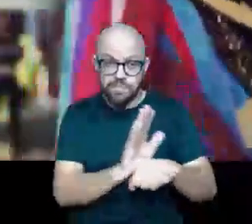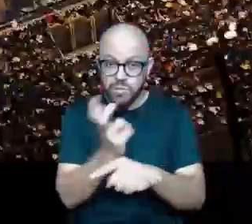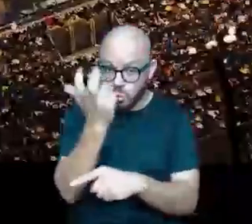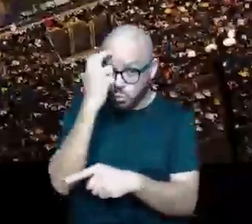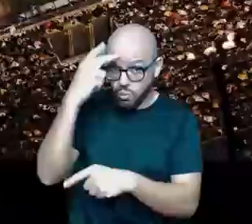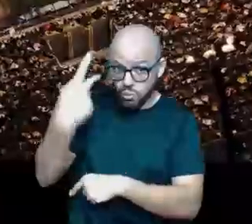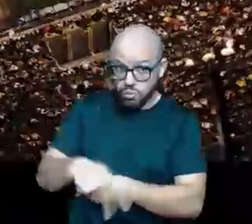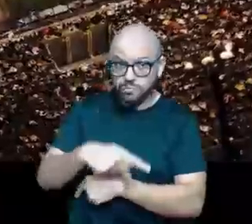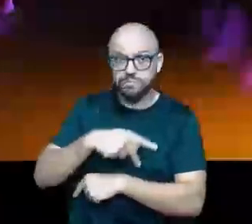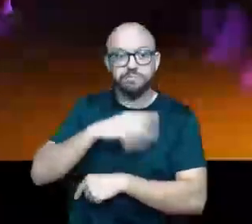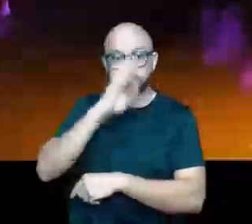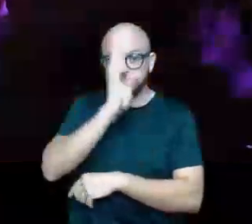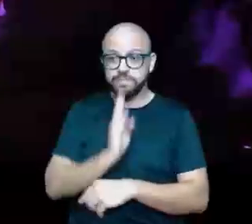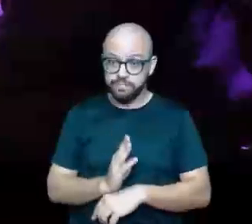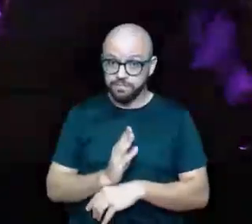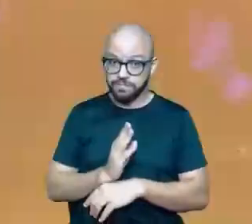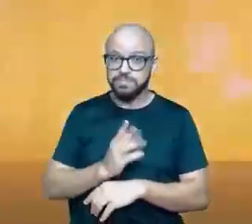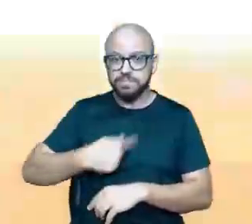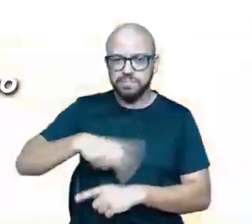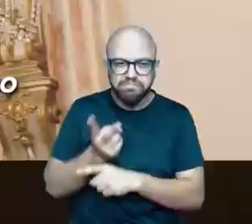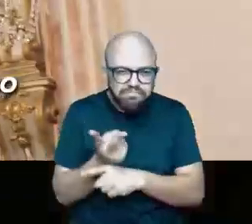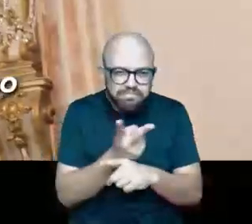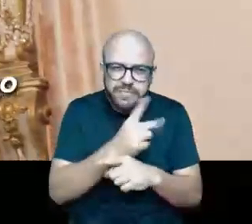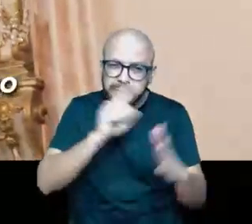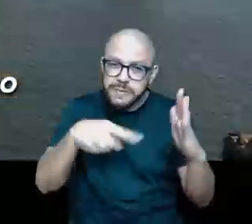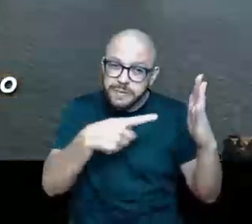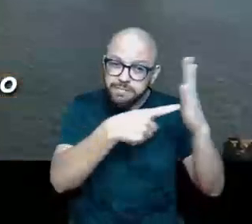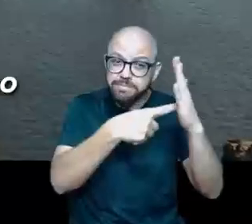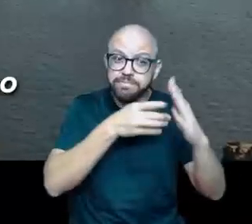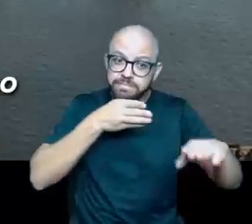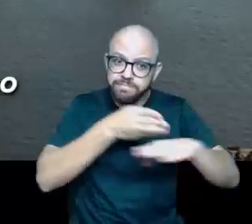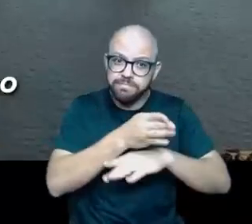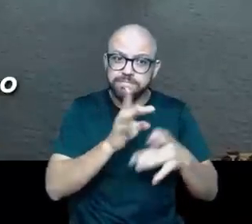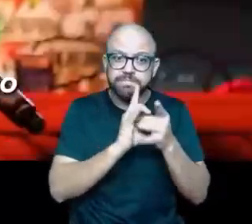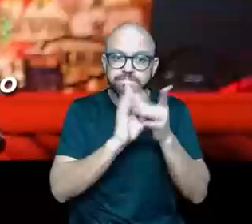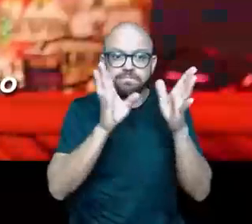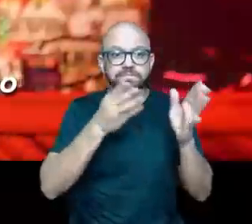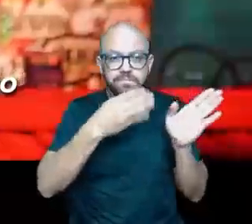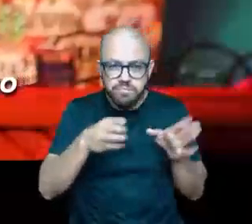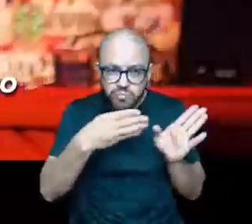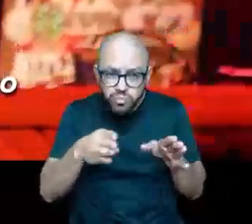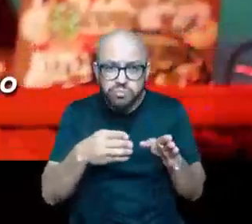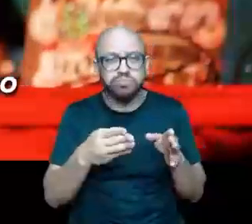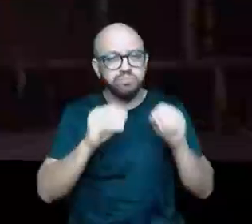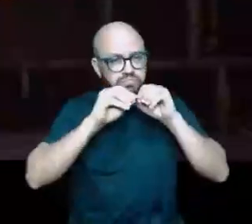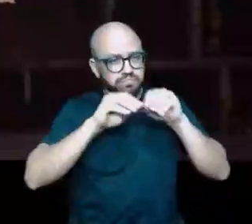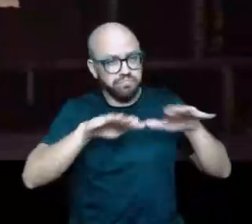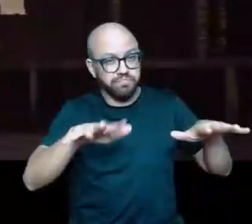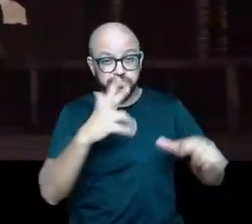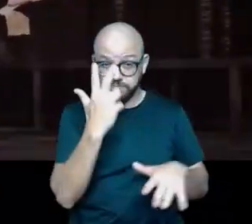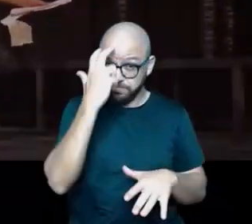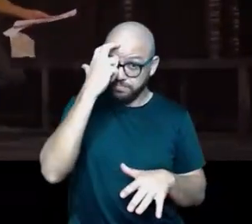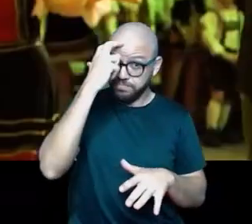política pública de incentivo à cultura brasileira. Com ela, perseguimos a missão de assegurar o acesso democrático à